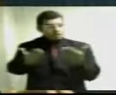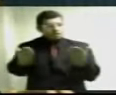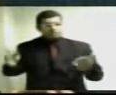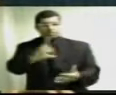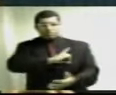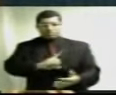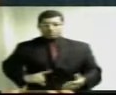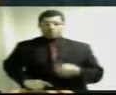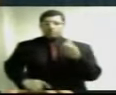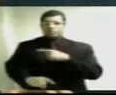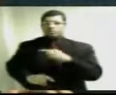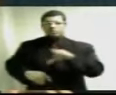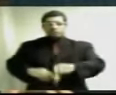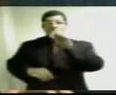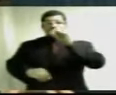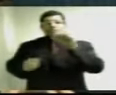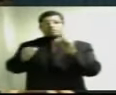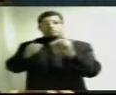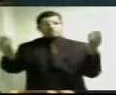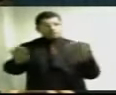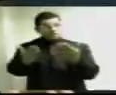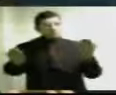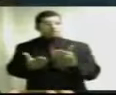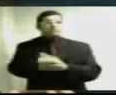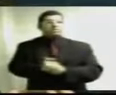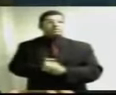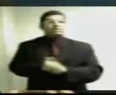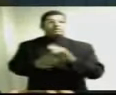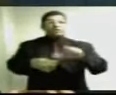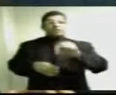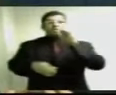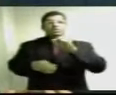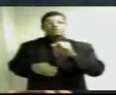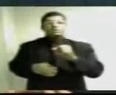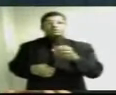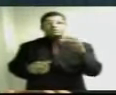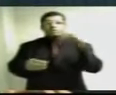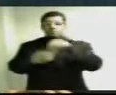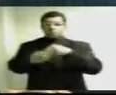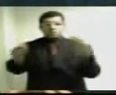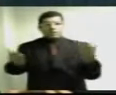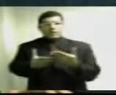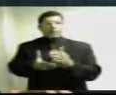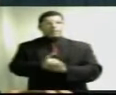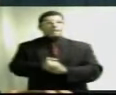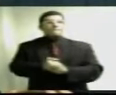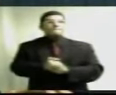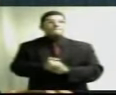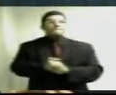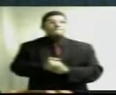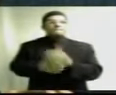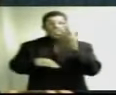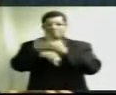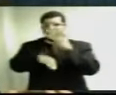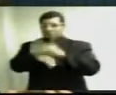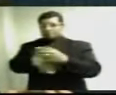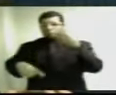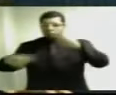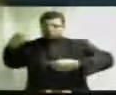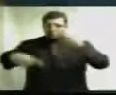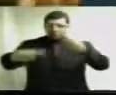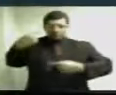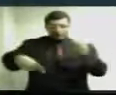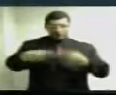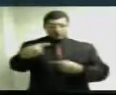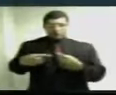deputado Vicente, nós temos uma escolha a fazer agora. A escolha do corporativismo, do pragmatismo